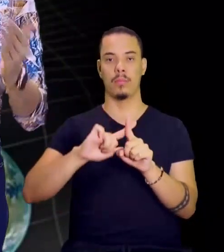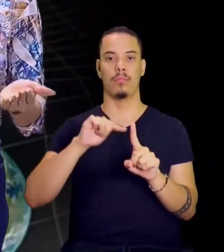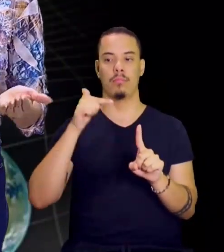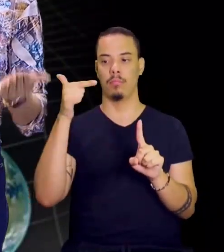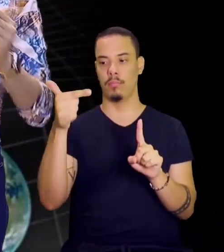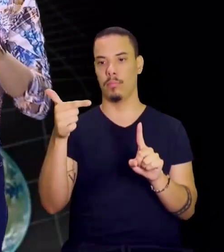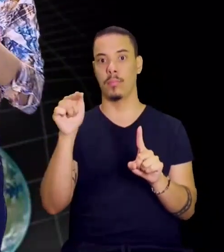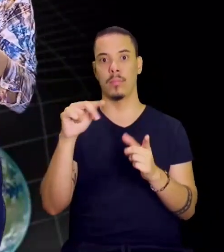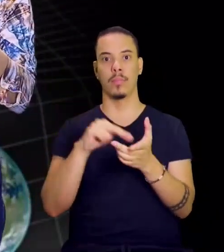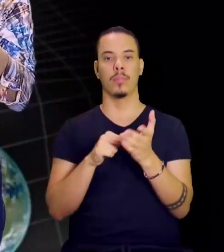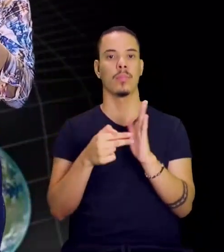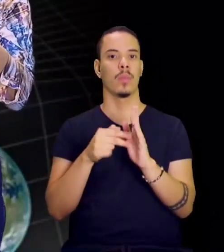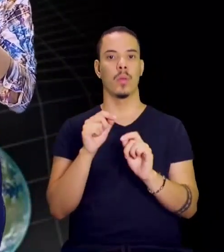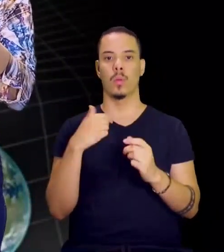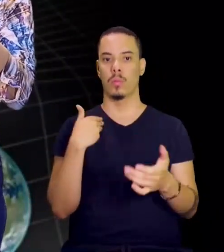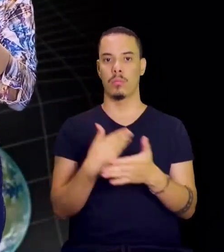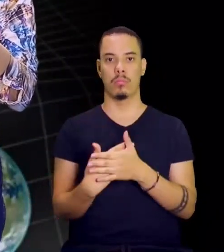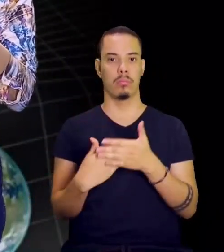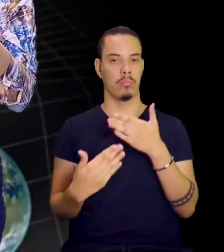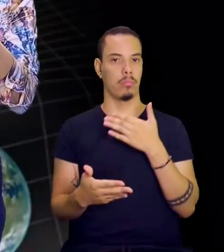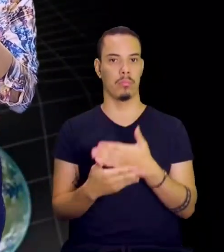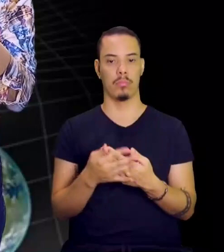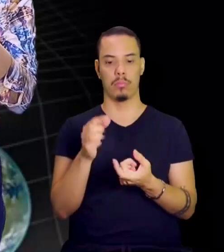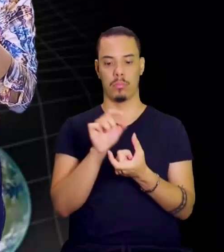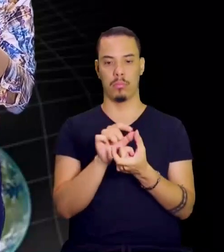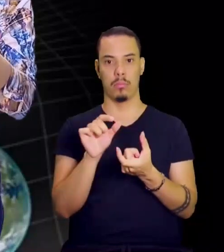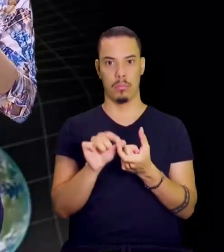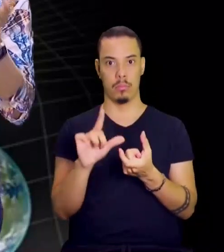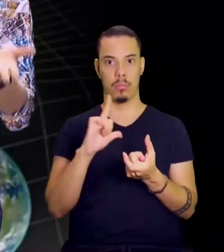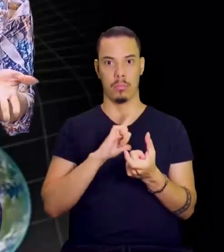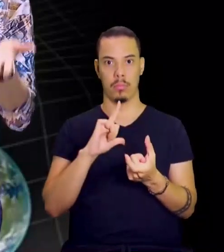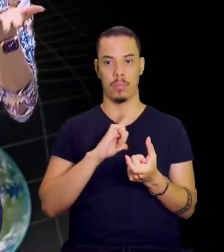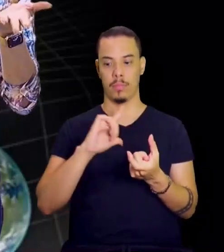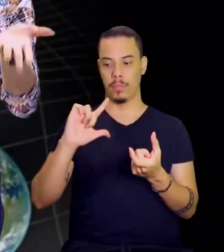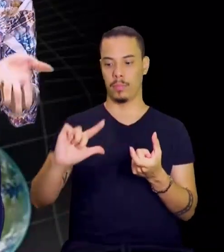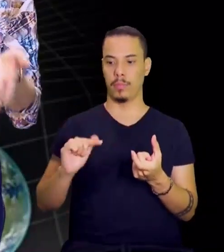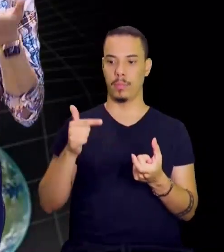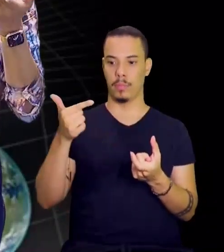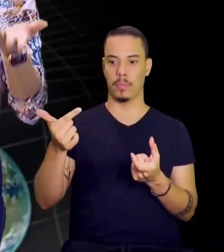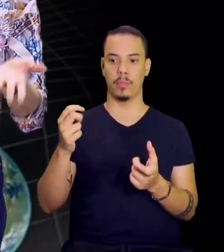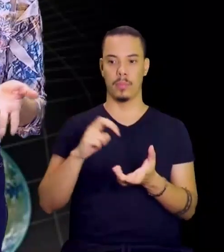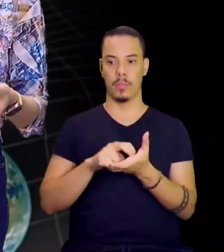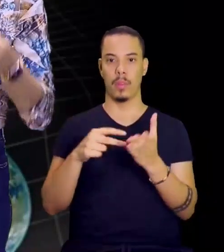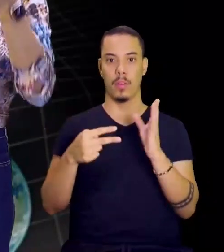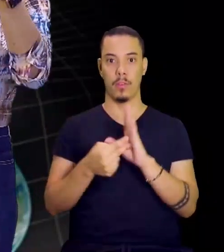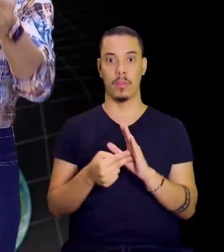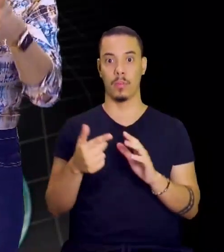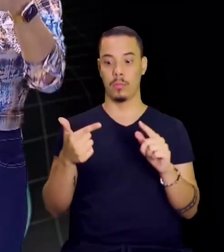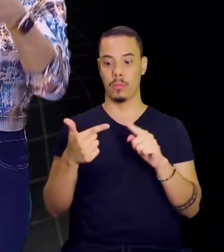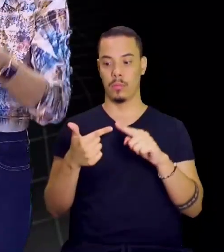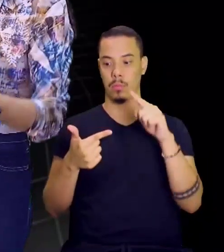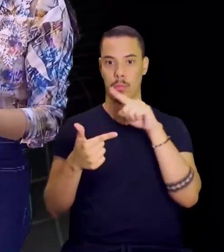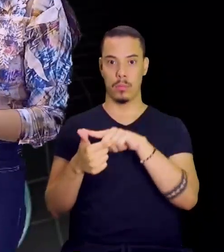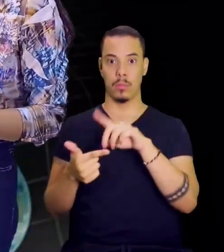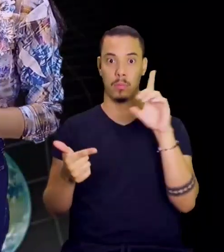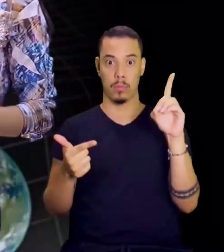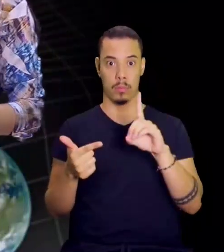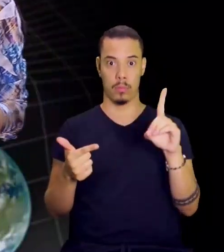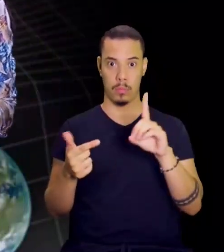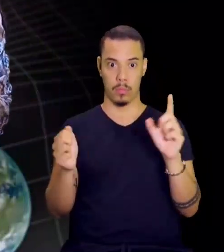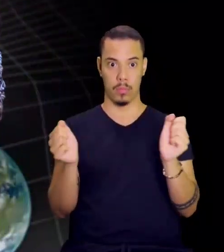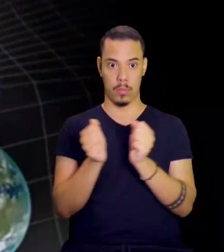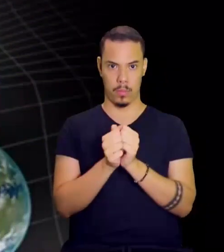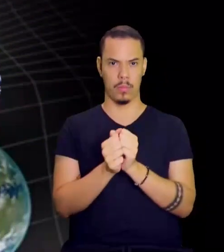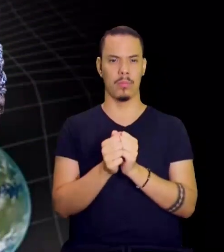isso equivale para qualquer unidade de medida que venha ao quadrado, é relacionado a 2 dimensões daquela mesma unidade, né? Aí